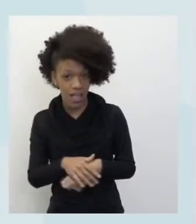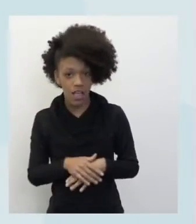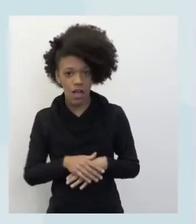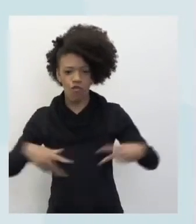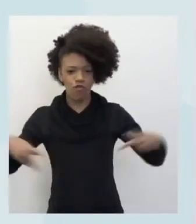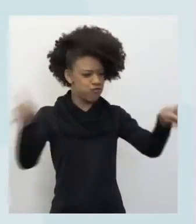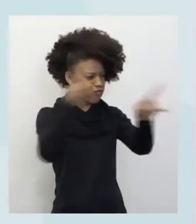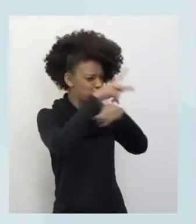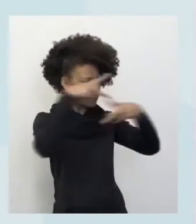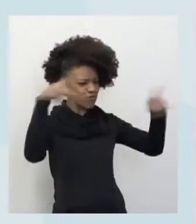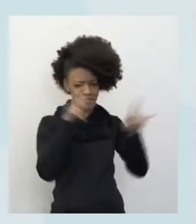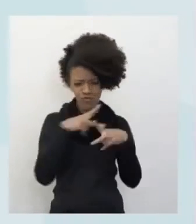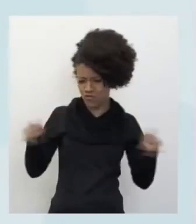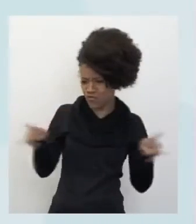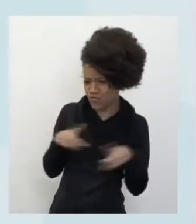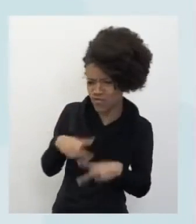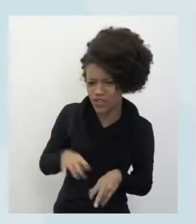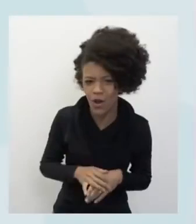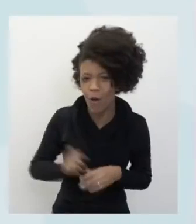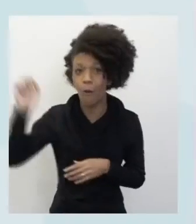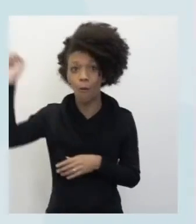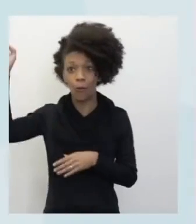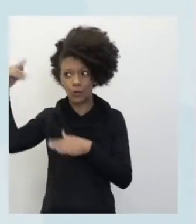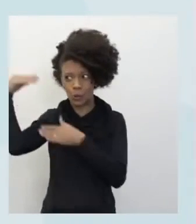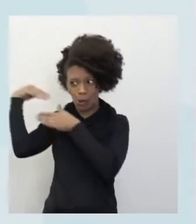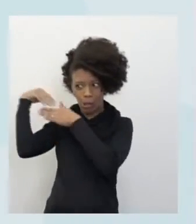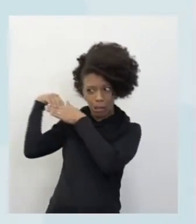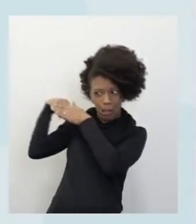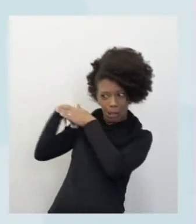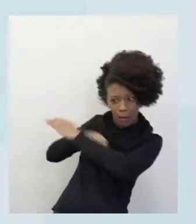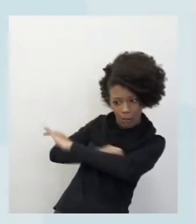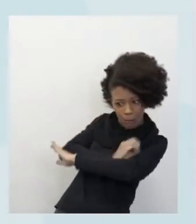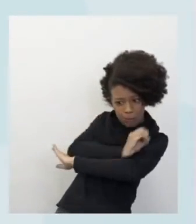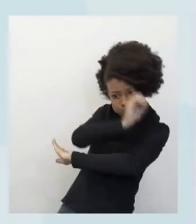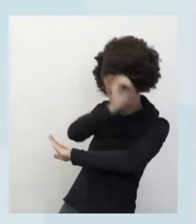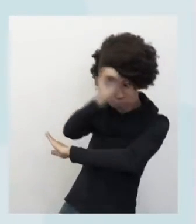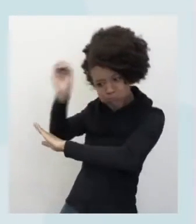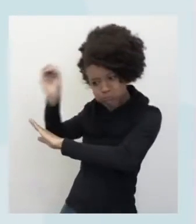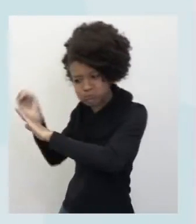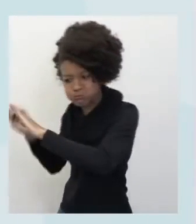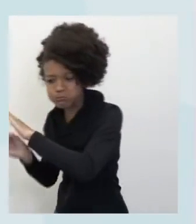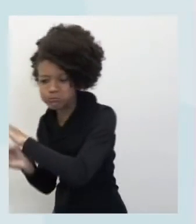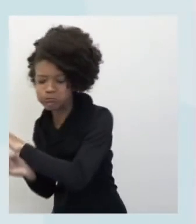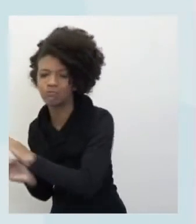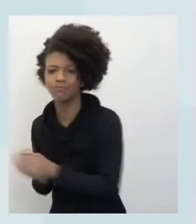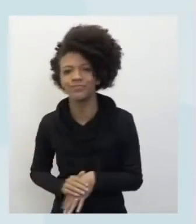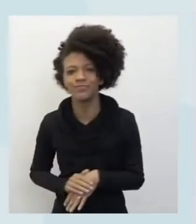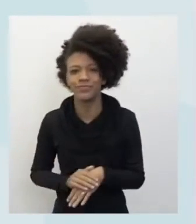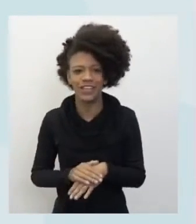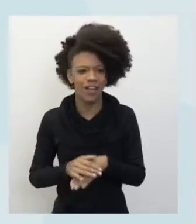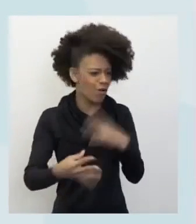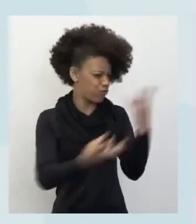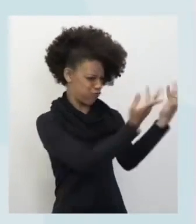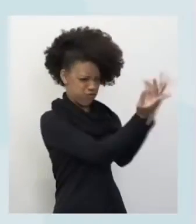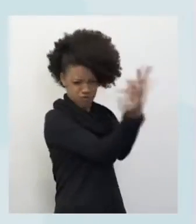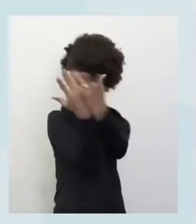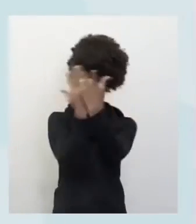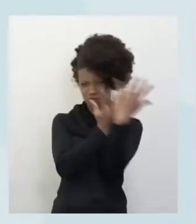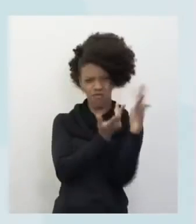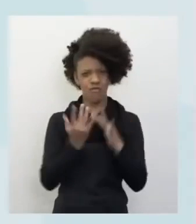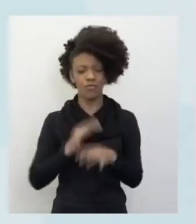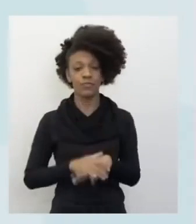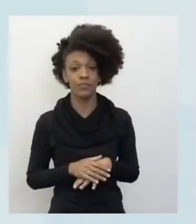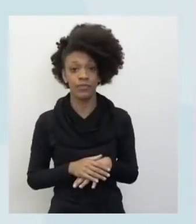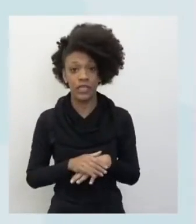estava acontecendo. O sol se recolheu, orgulhoso de sua amada. Foi um rebuliço só.